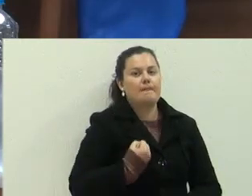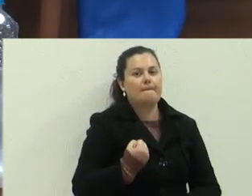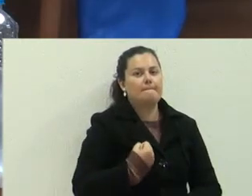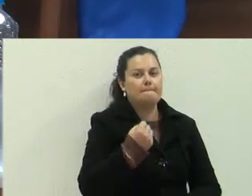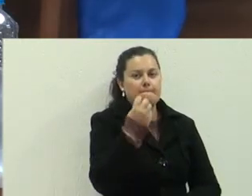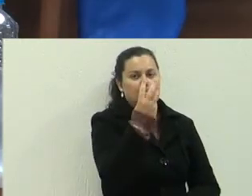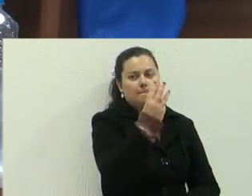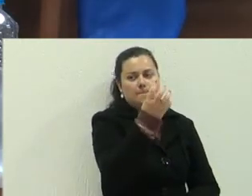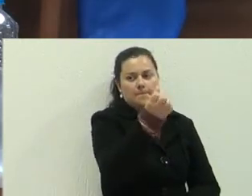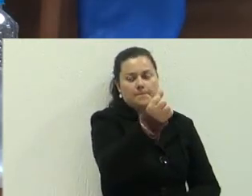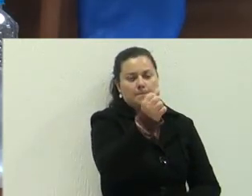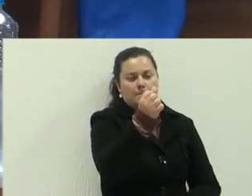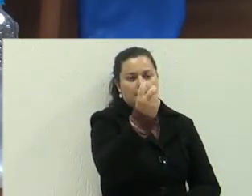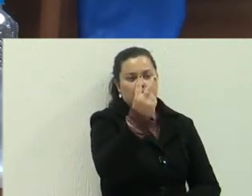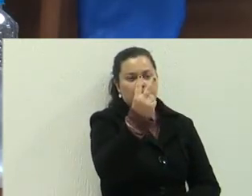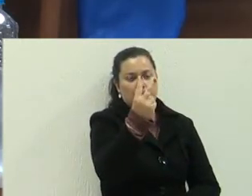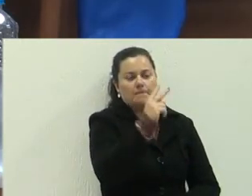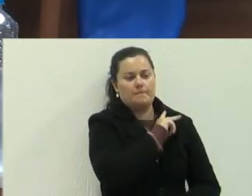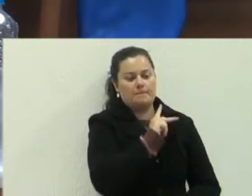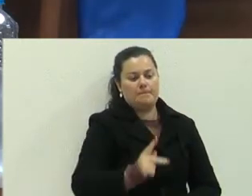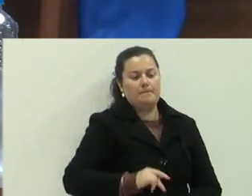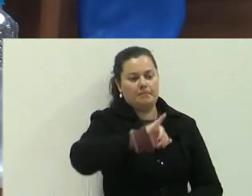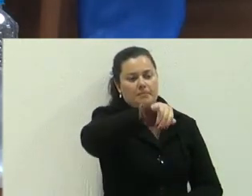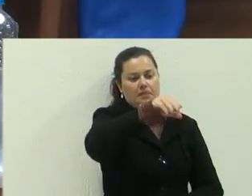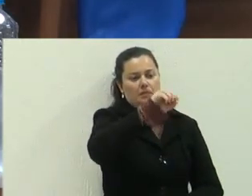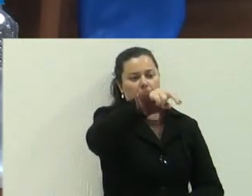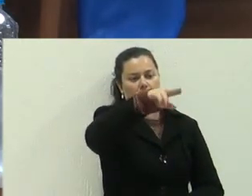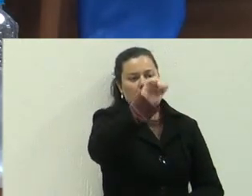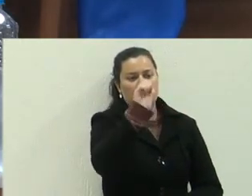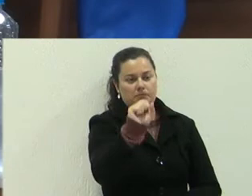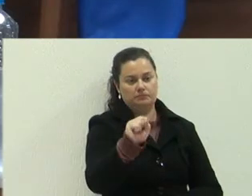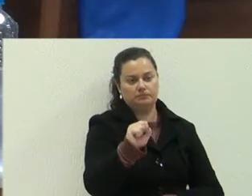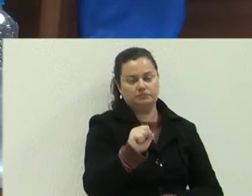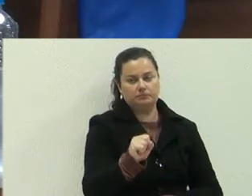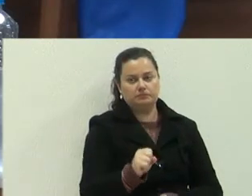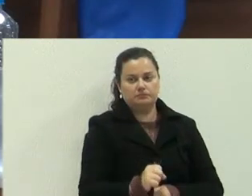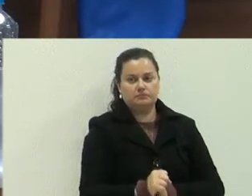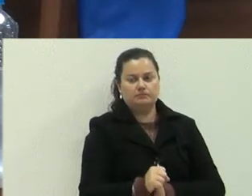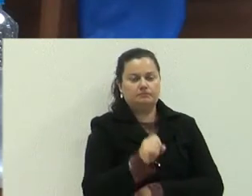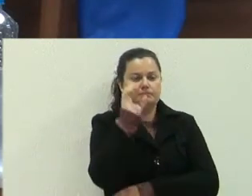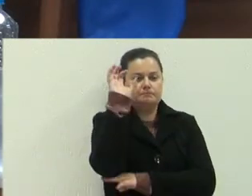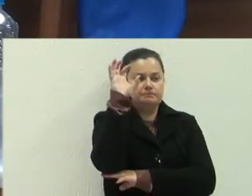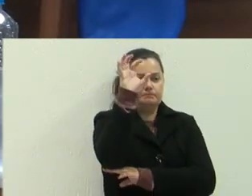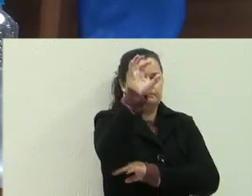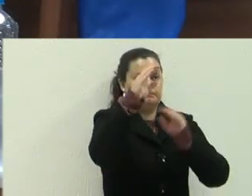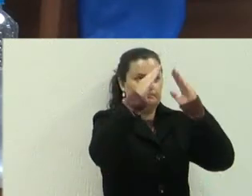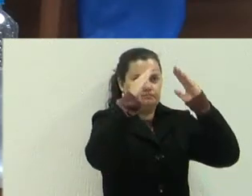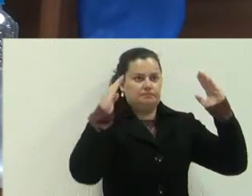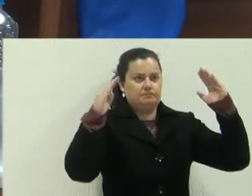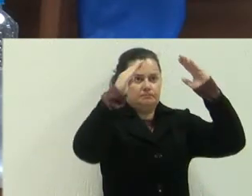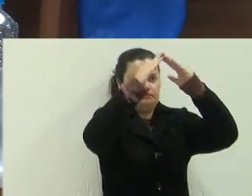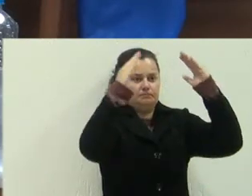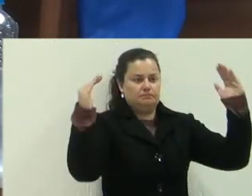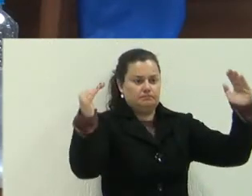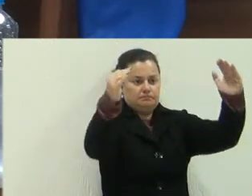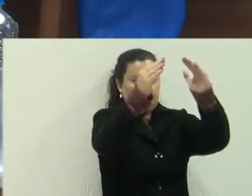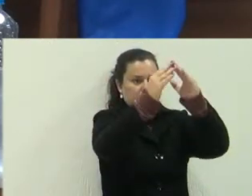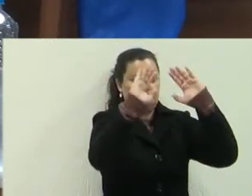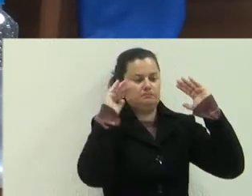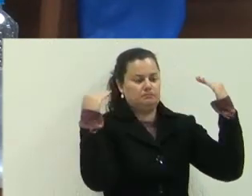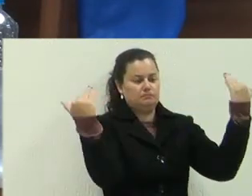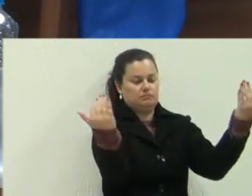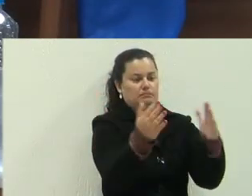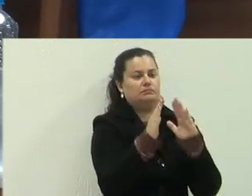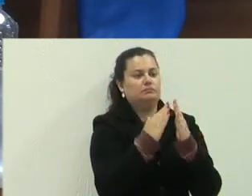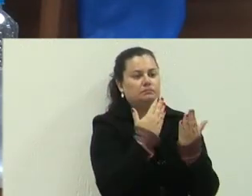Indicação número 362 do vereador Jonas de Souza. Instalação de toldos ao redor do refeitório